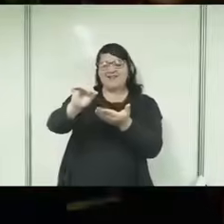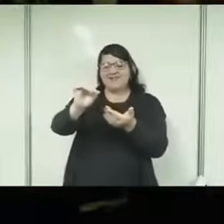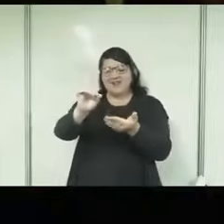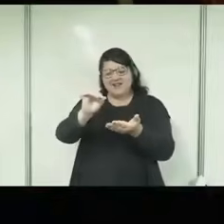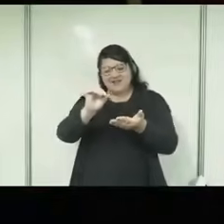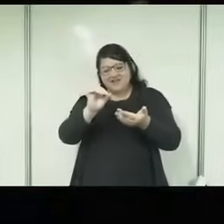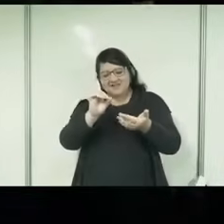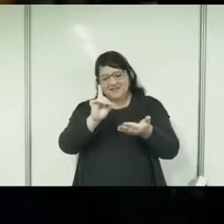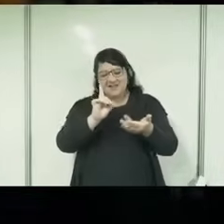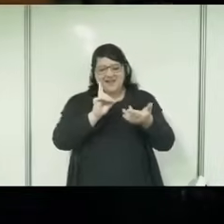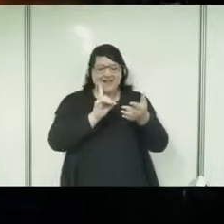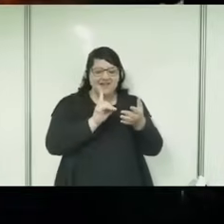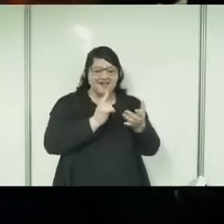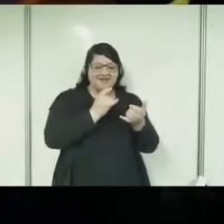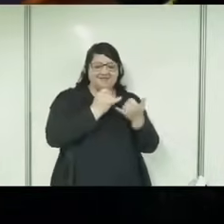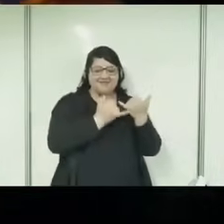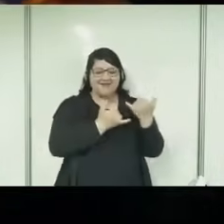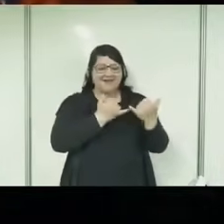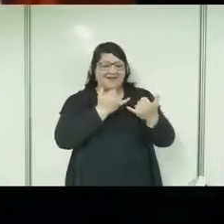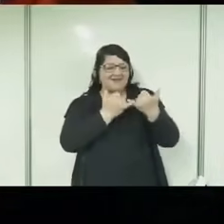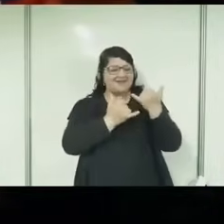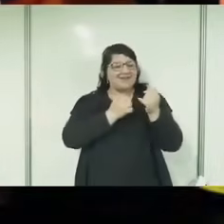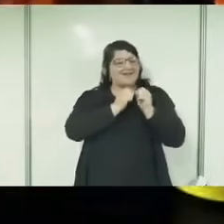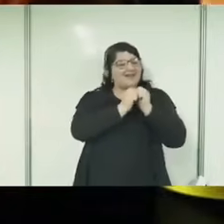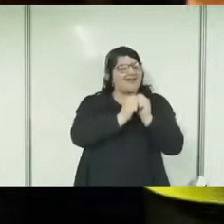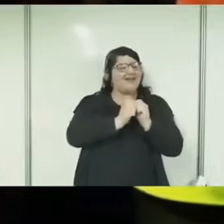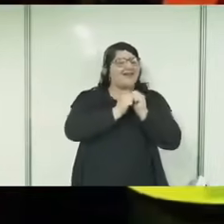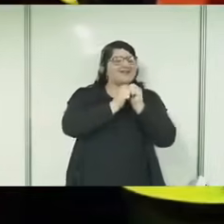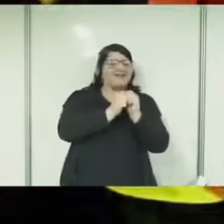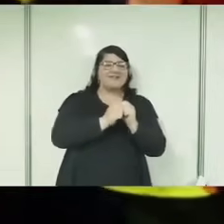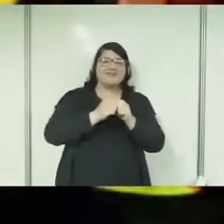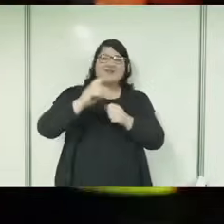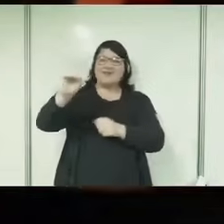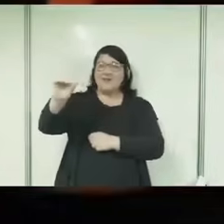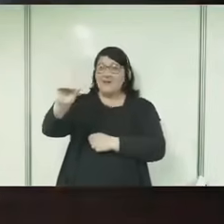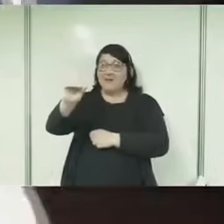no teu cavalo peito com cabelo ao vento,